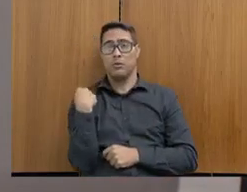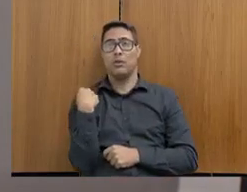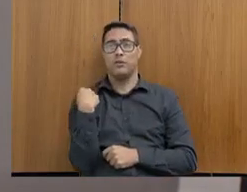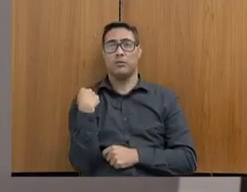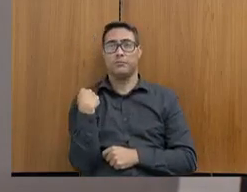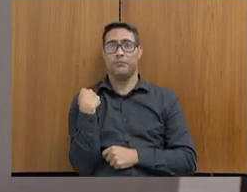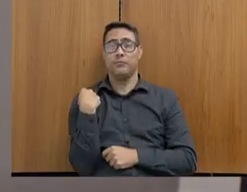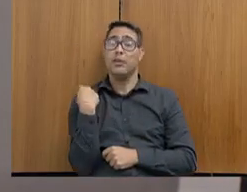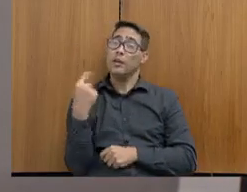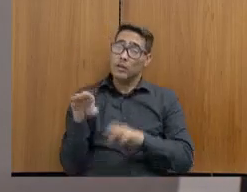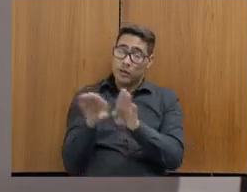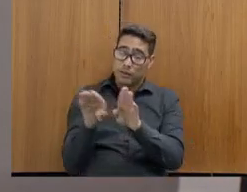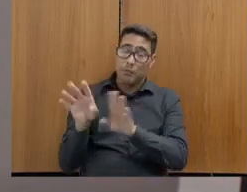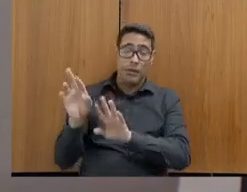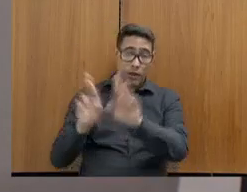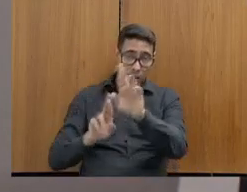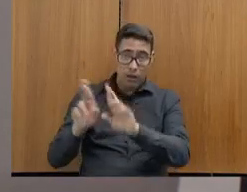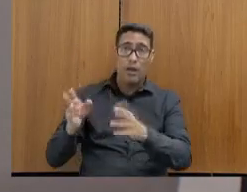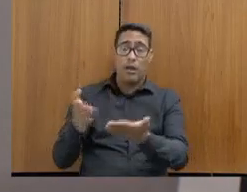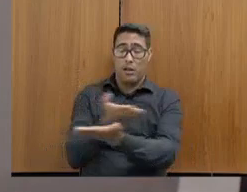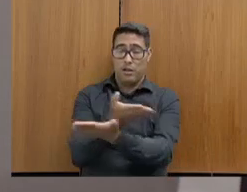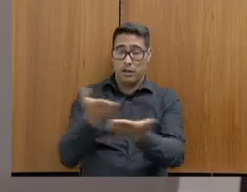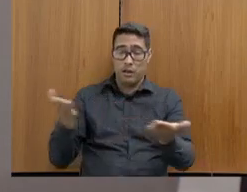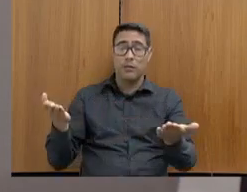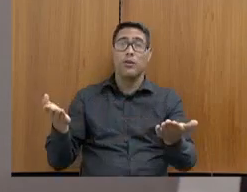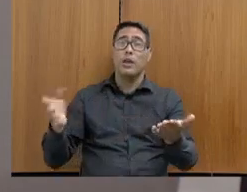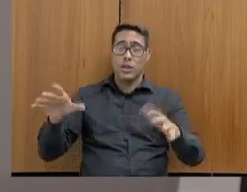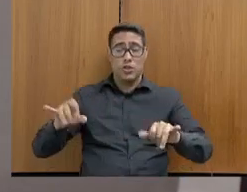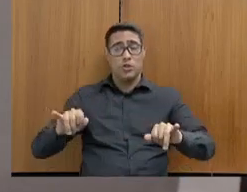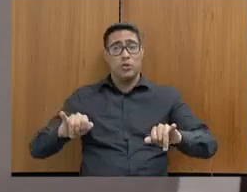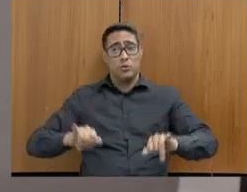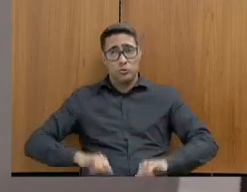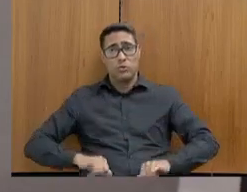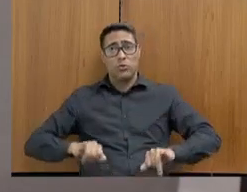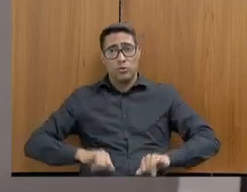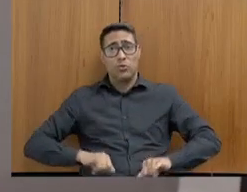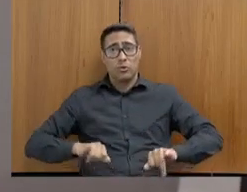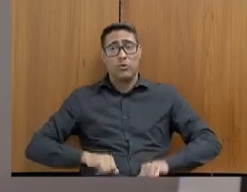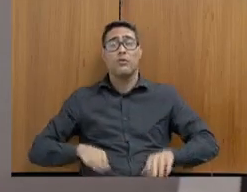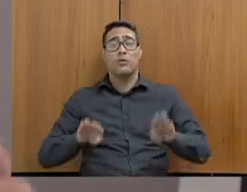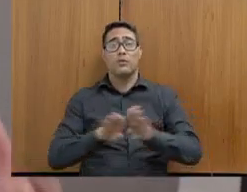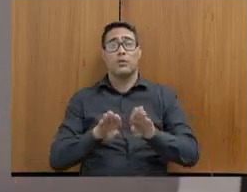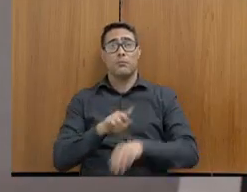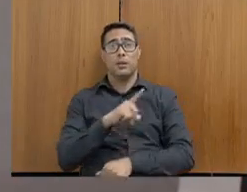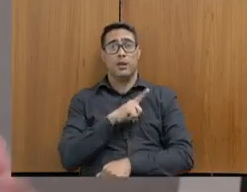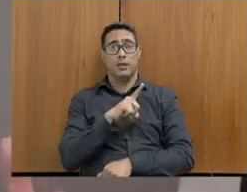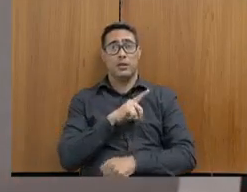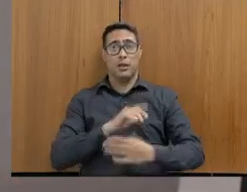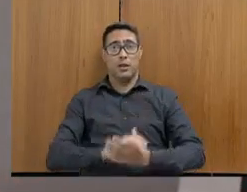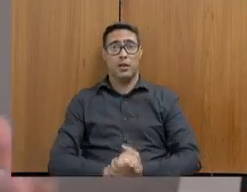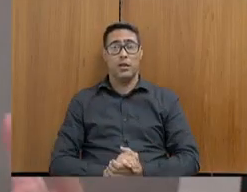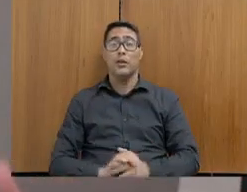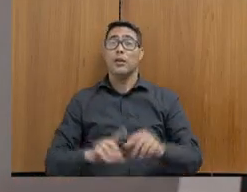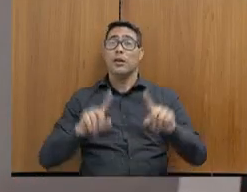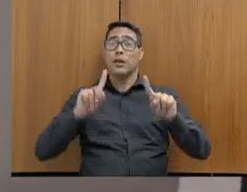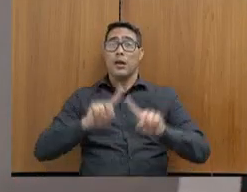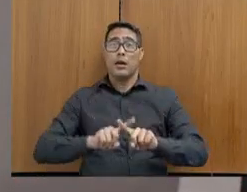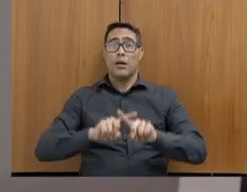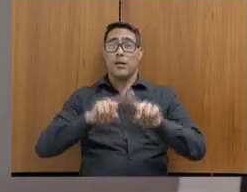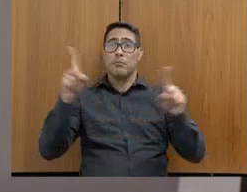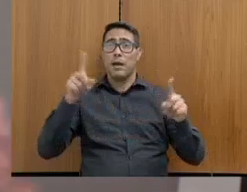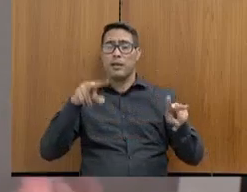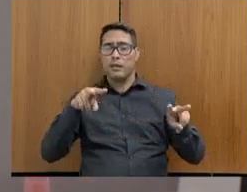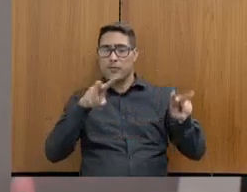aos quais a gente né sofre extremamente agora as medidas estão de investigação